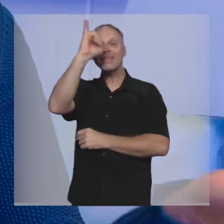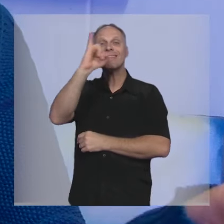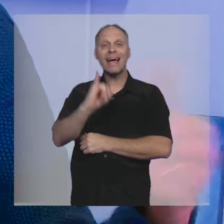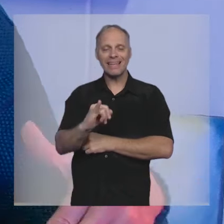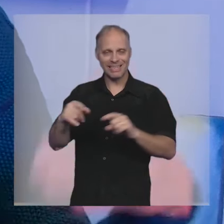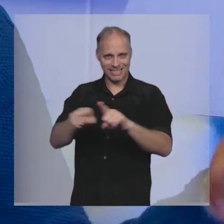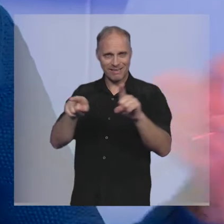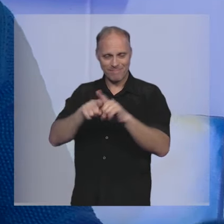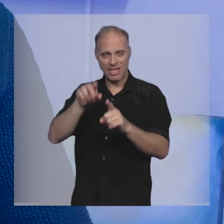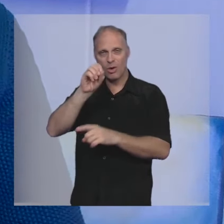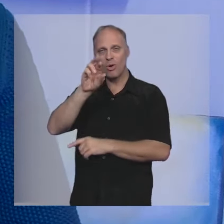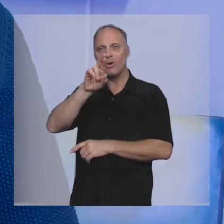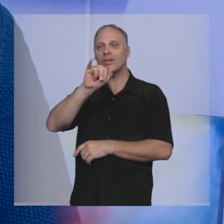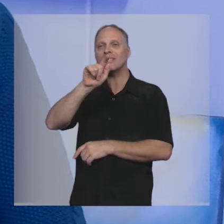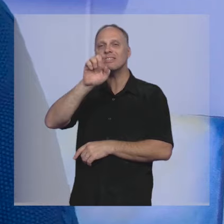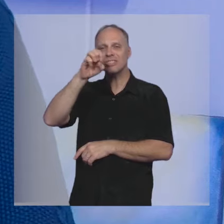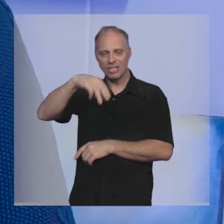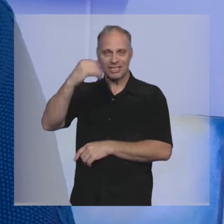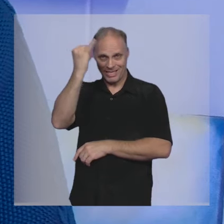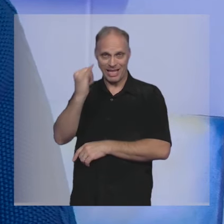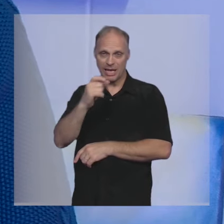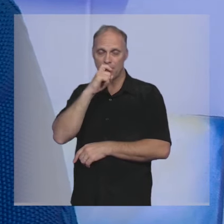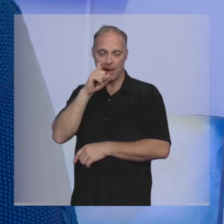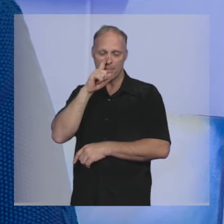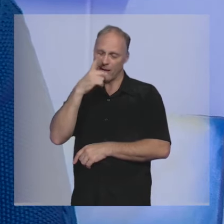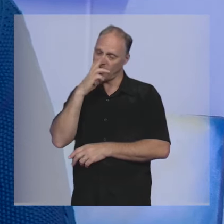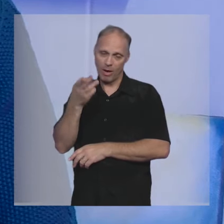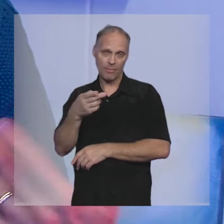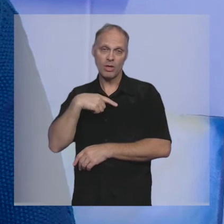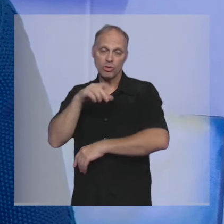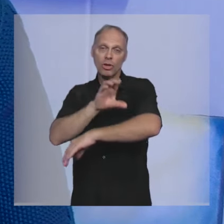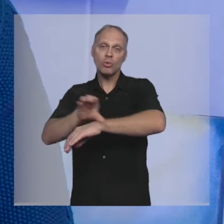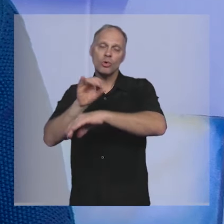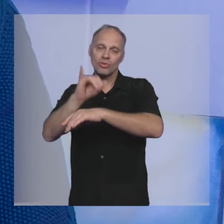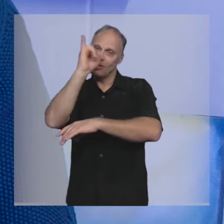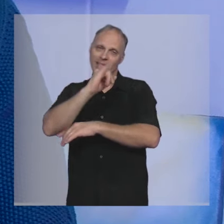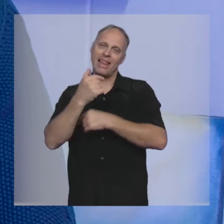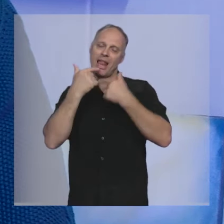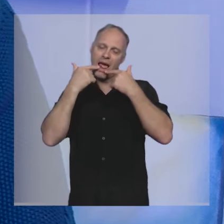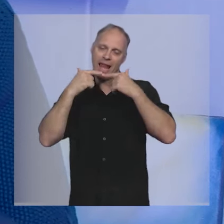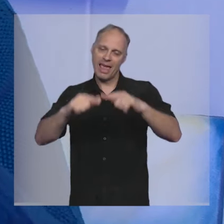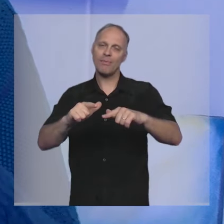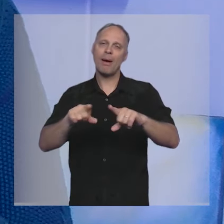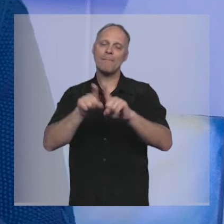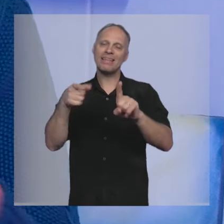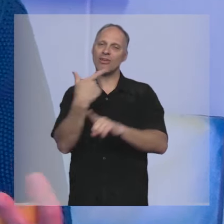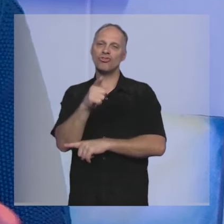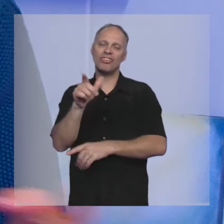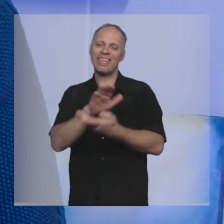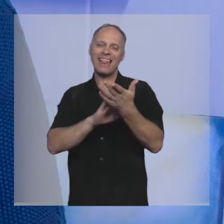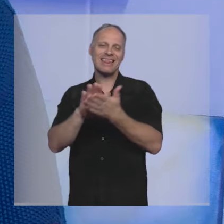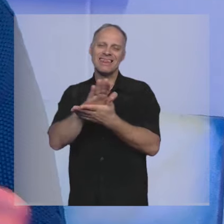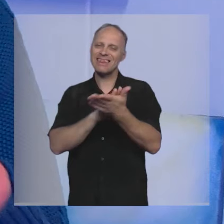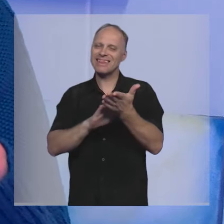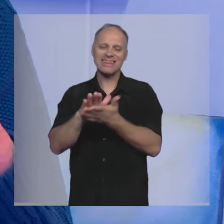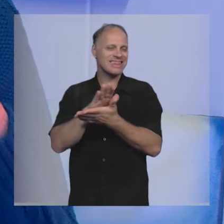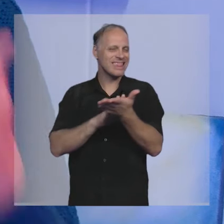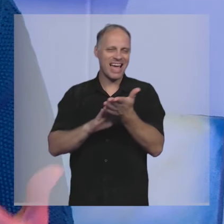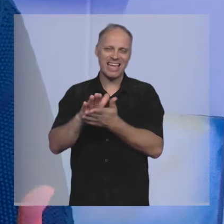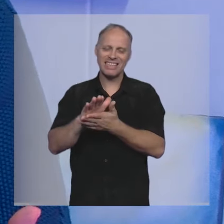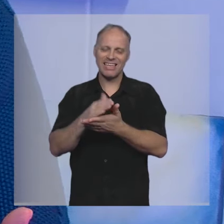origem, esperafico italiano, eu sou de casa. Eu tinha curso de italiano, mas eu não tinha nada,